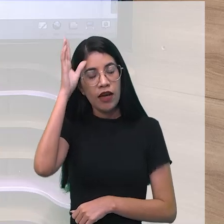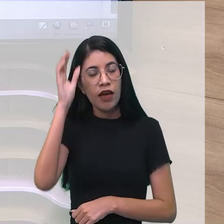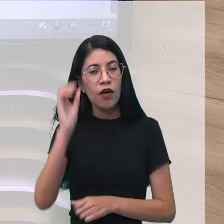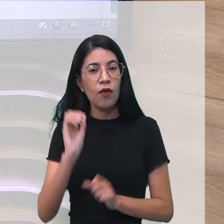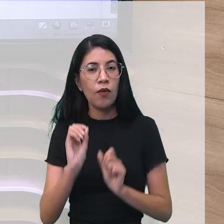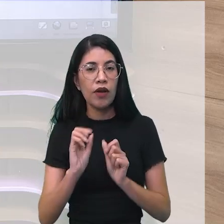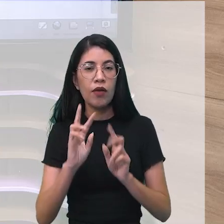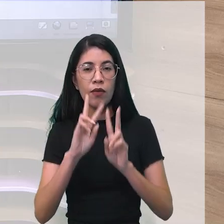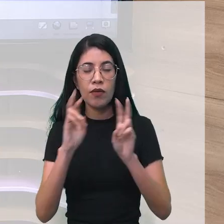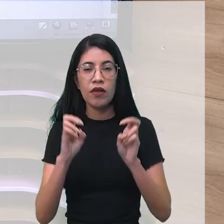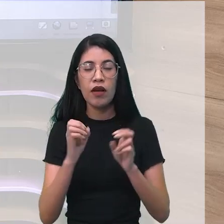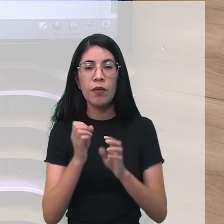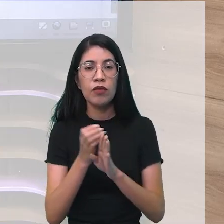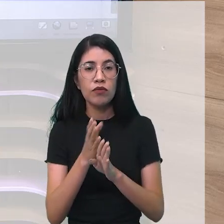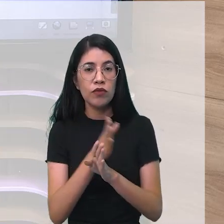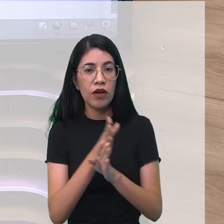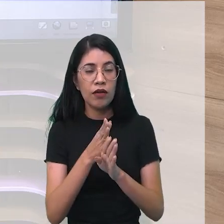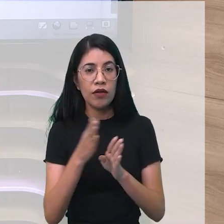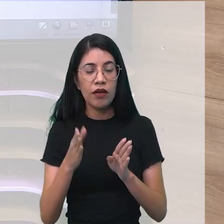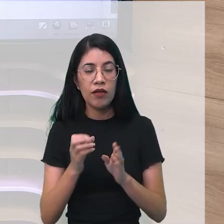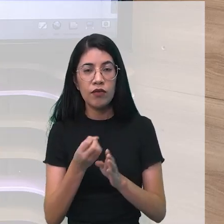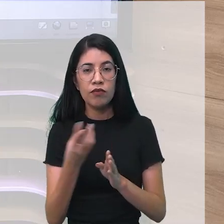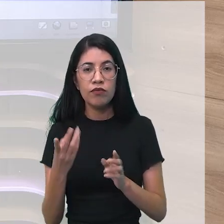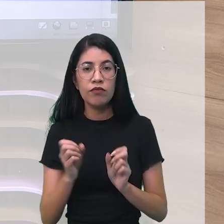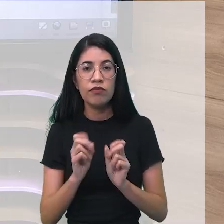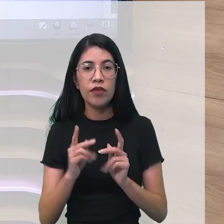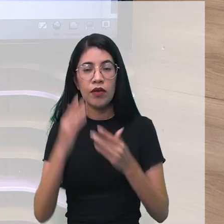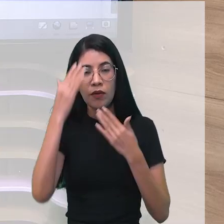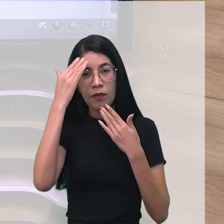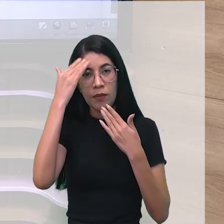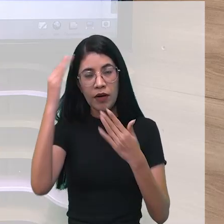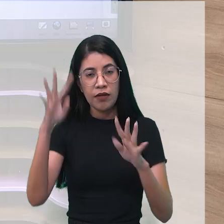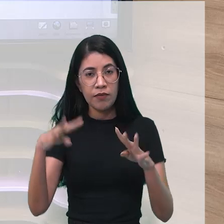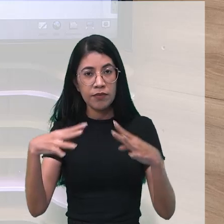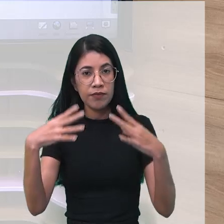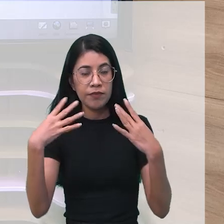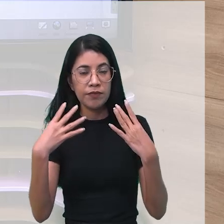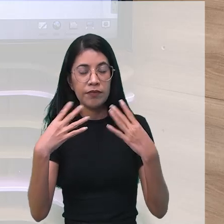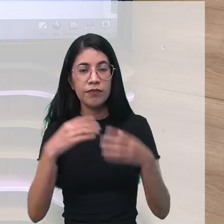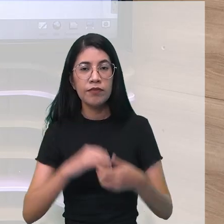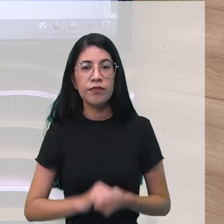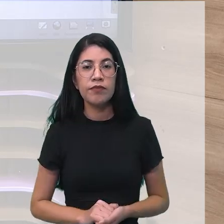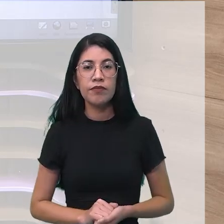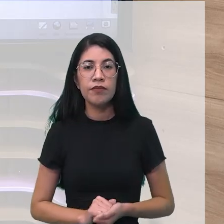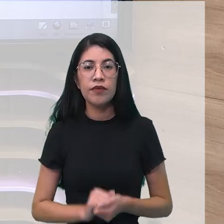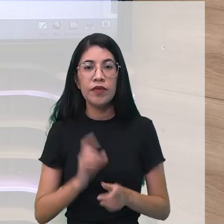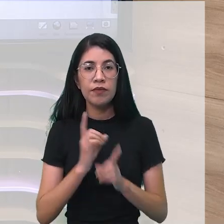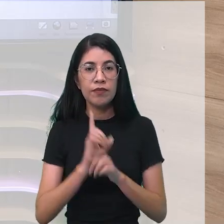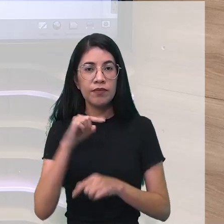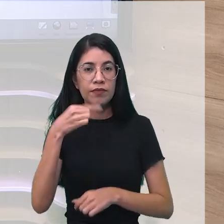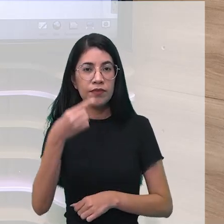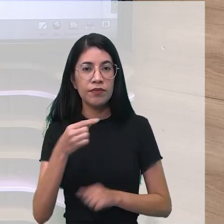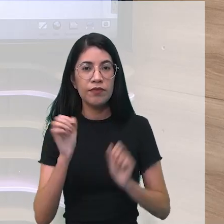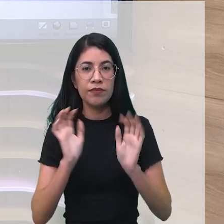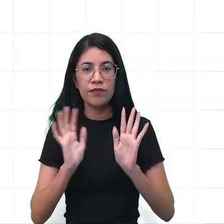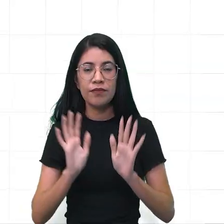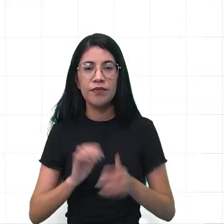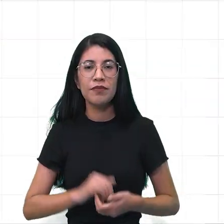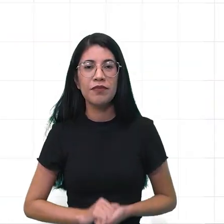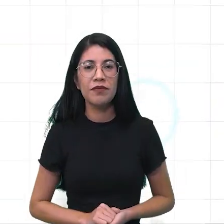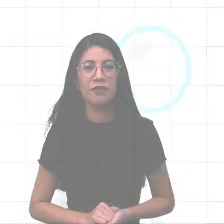sobre o conjunto dos números inteiros, tá certo? E eu agradeço muito a atenção de todos vocês. Até a próxima!